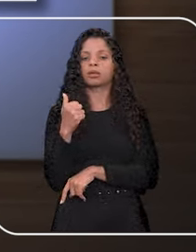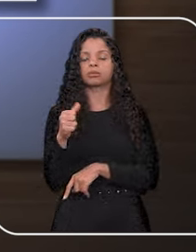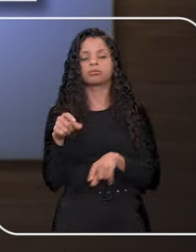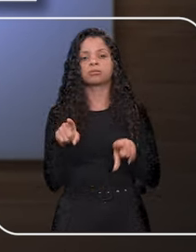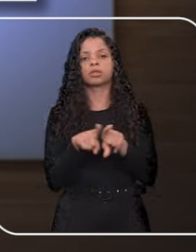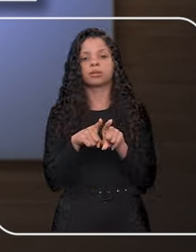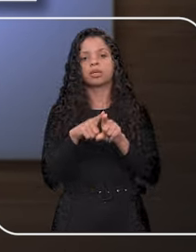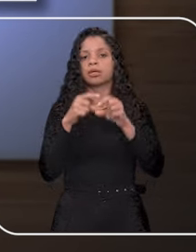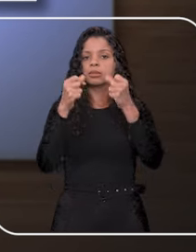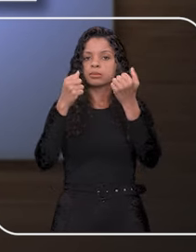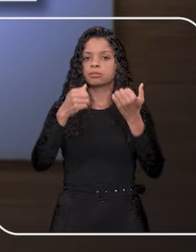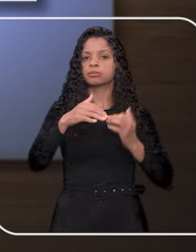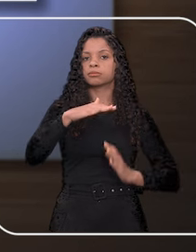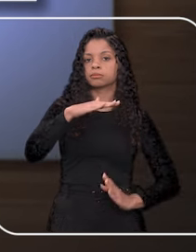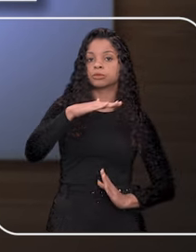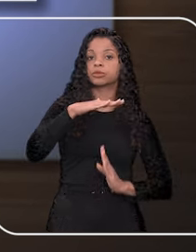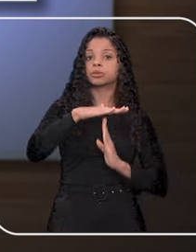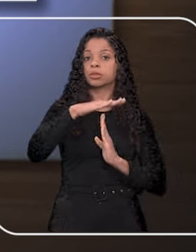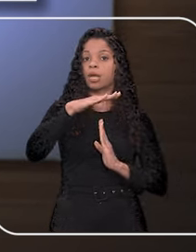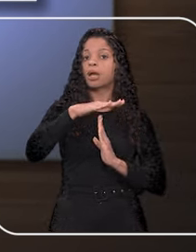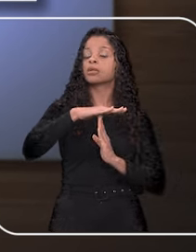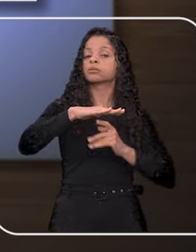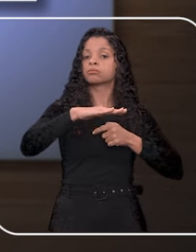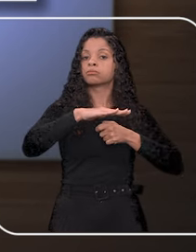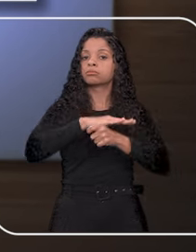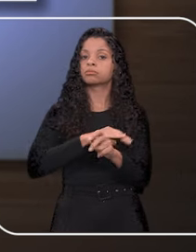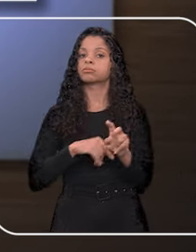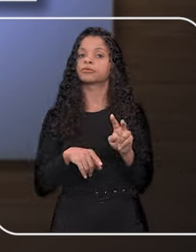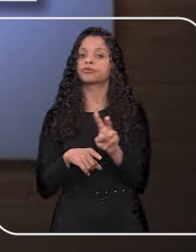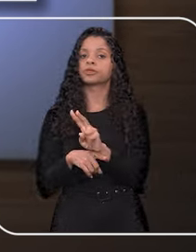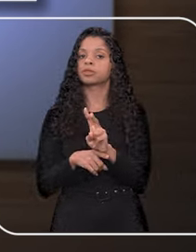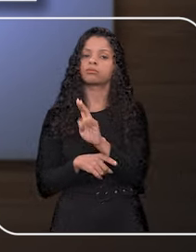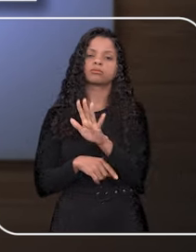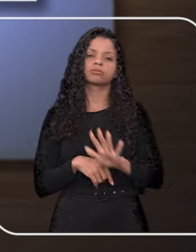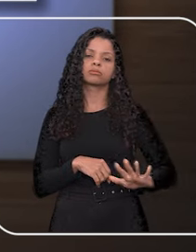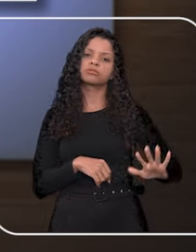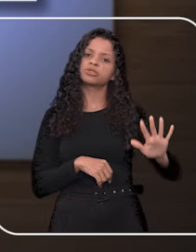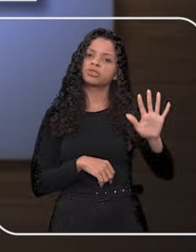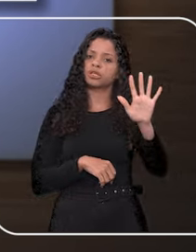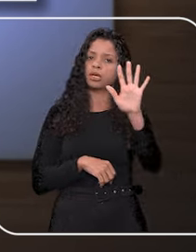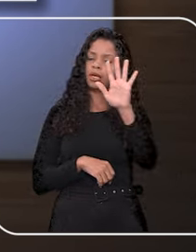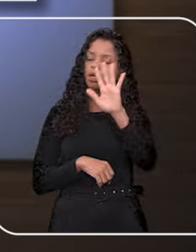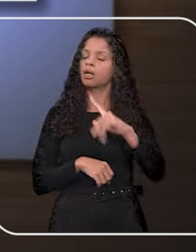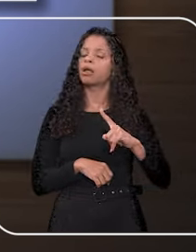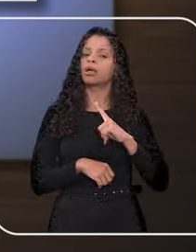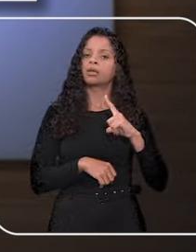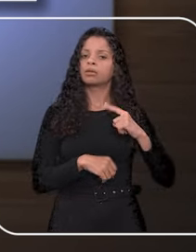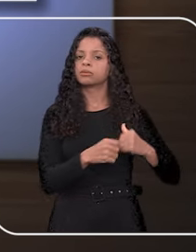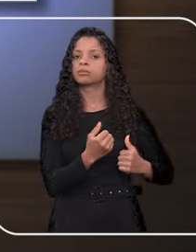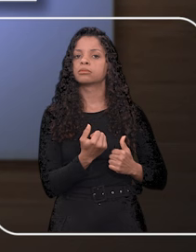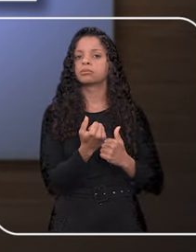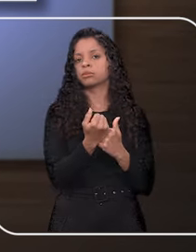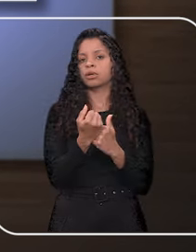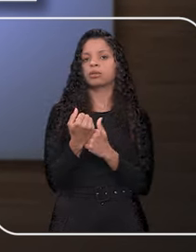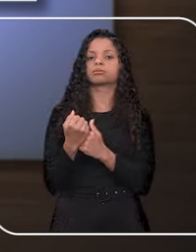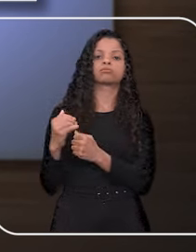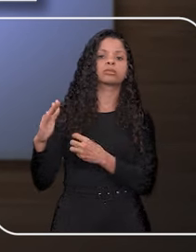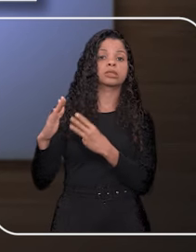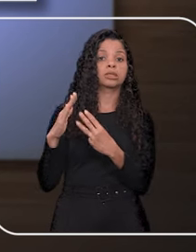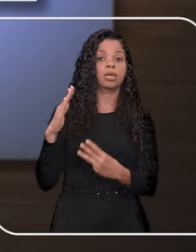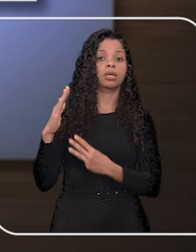1981 também especificou o teto das contribuições parafiscais em geral devidas em favor de